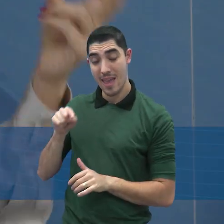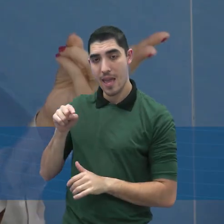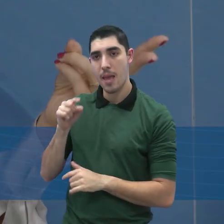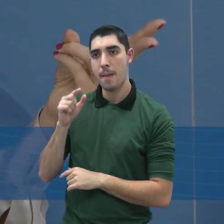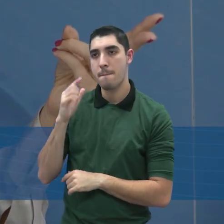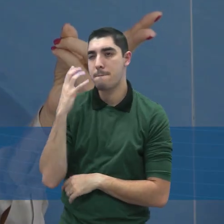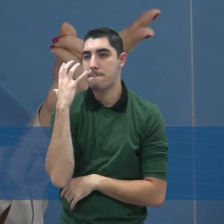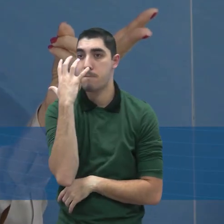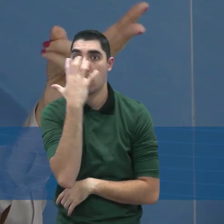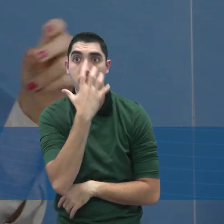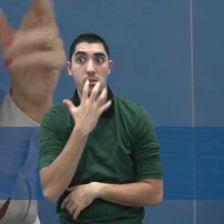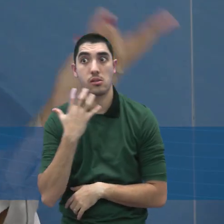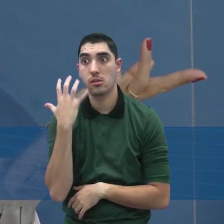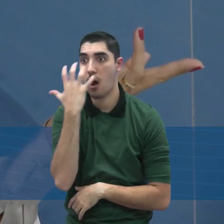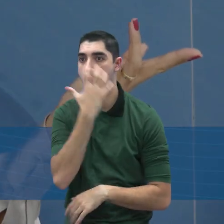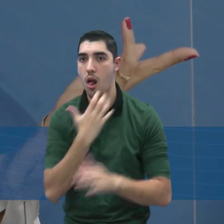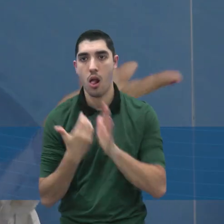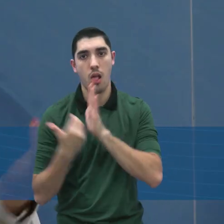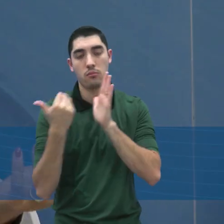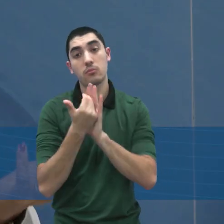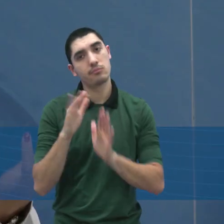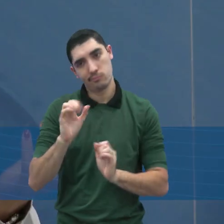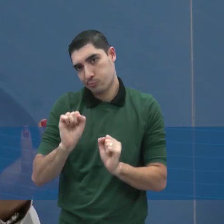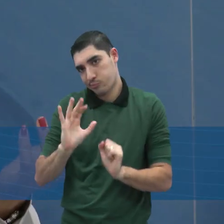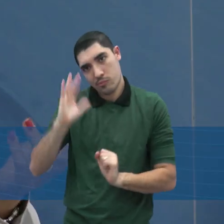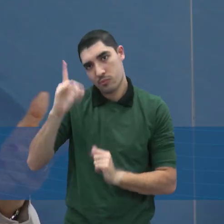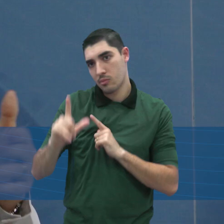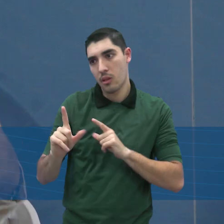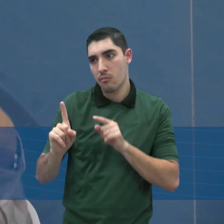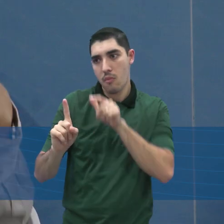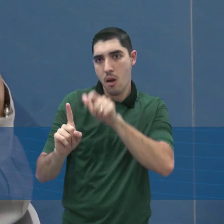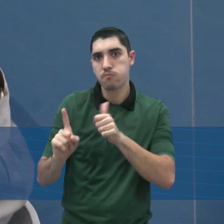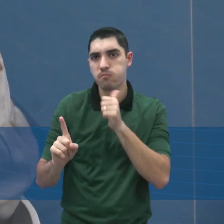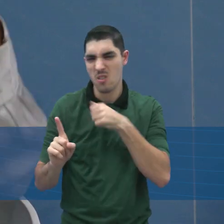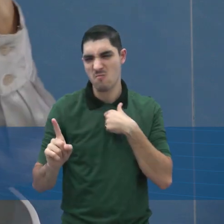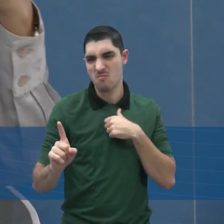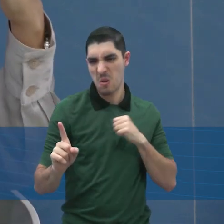paixão enlouquecedora, dos feminicídios, por exemplo. Que